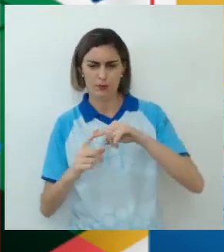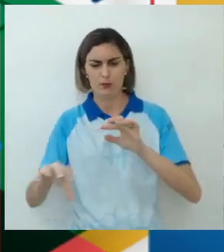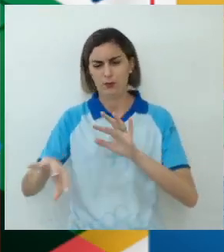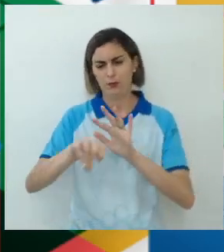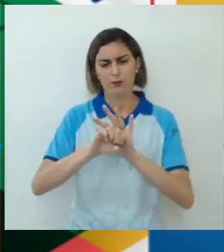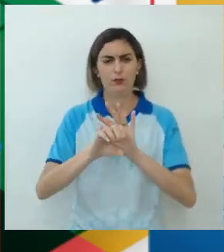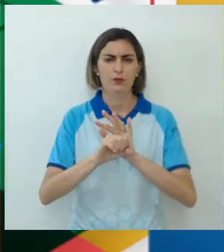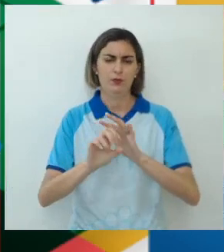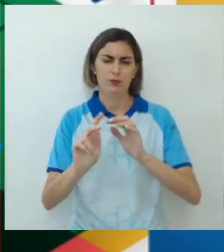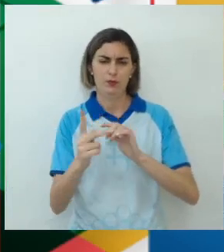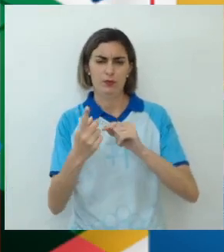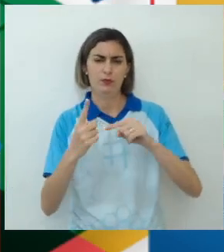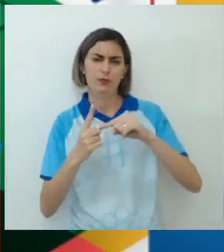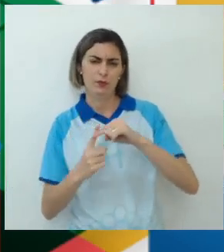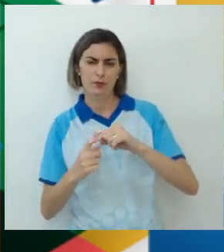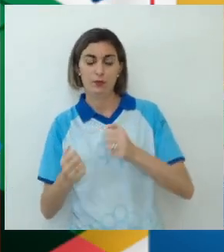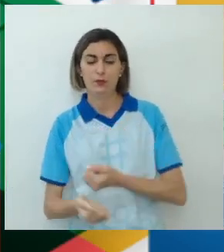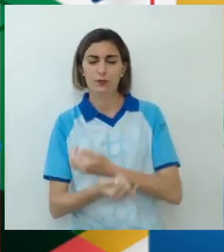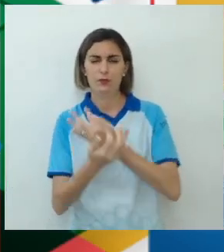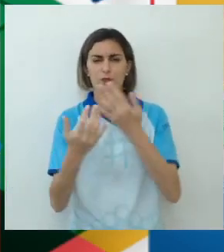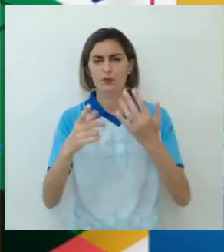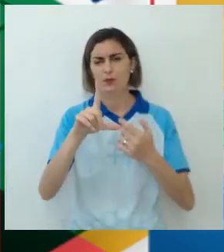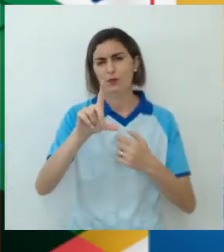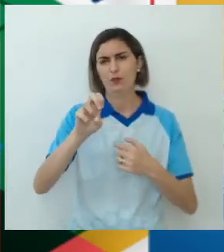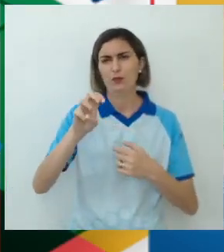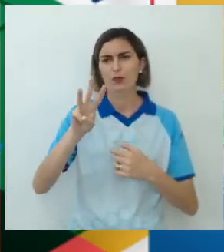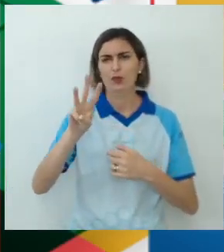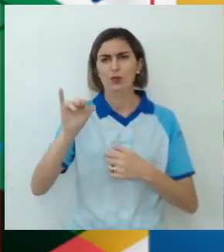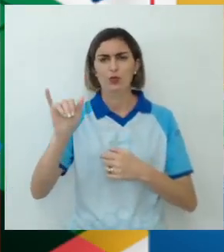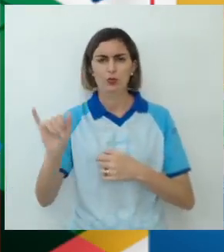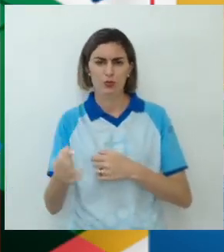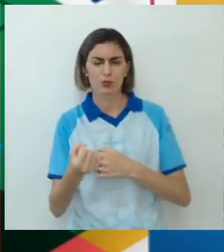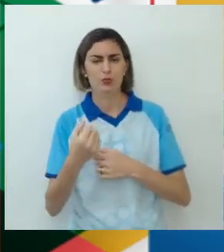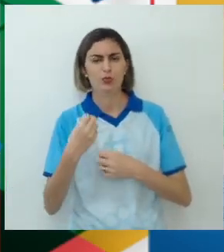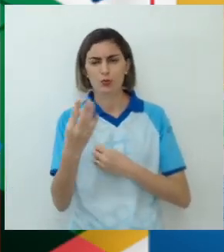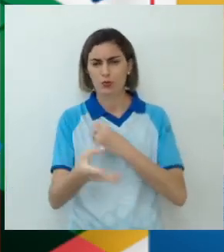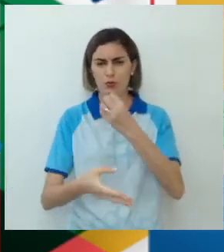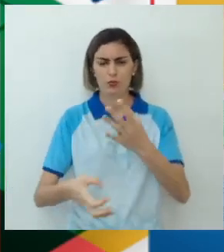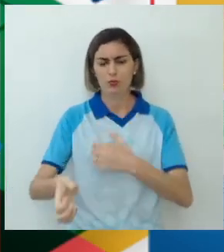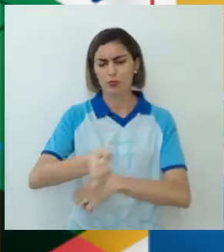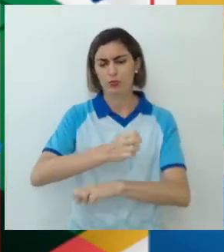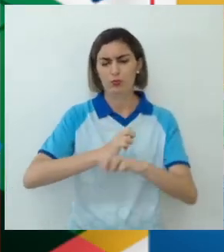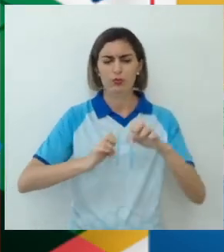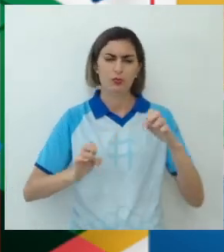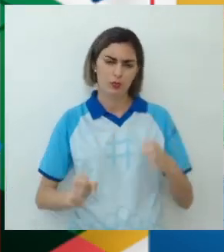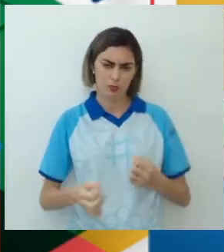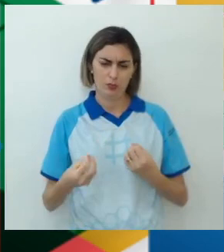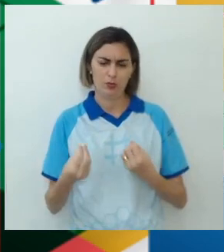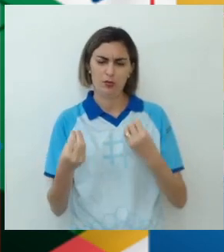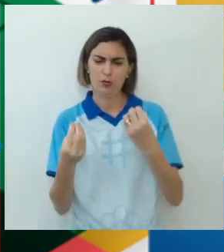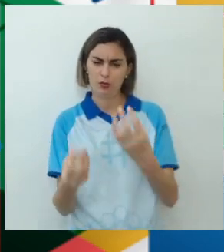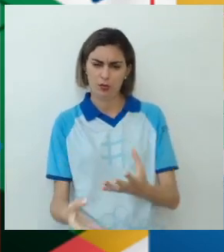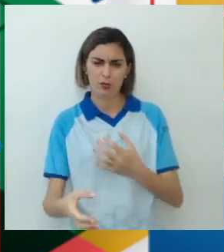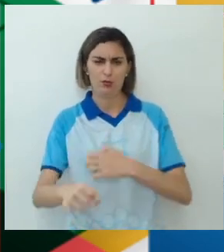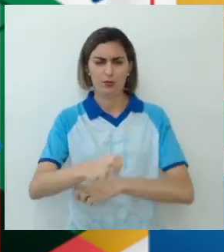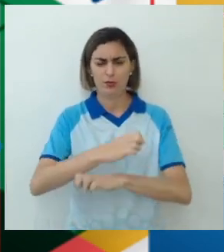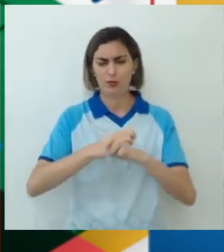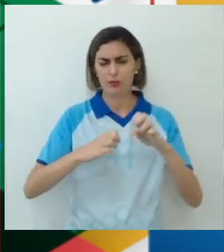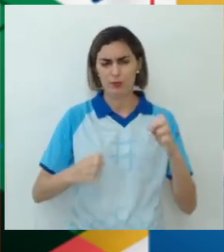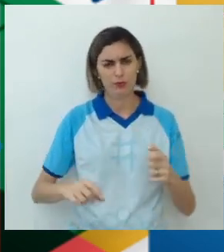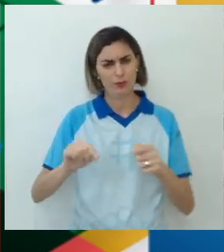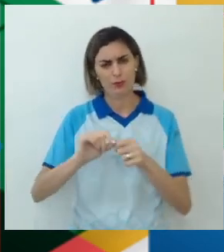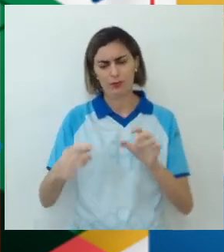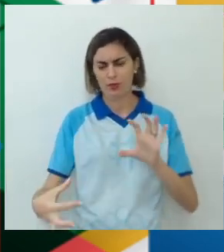receber um H+. Enquanto que para Lewis ele é apenas um doador de elétrons. E ao doar esse elétron, ao estabelecer